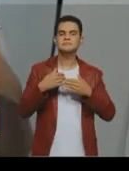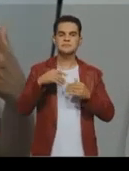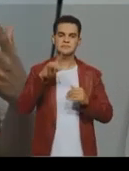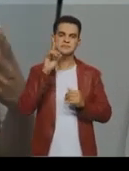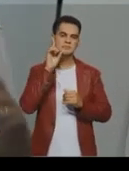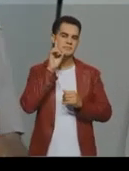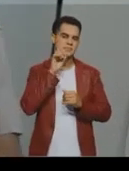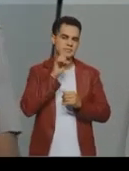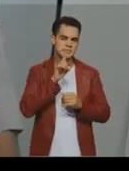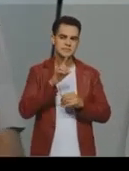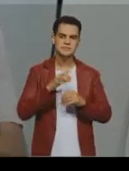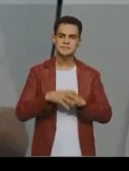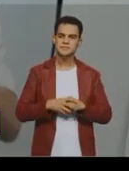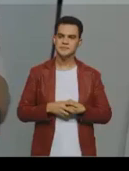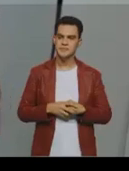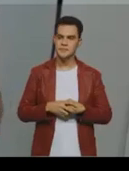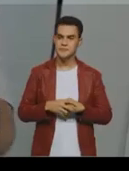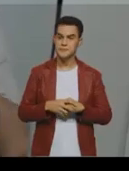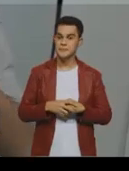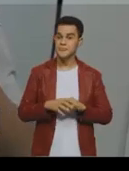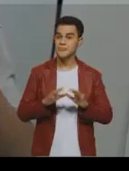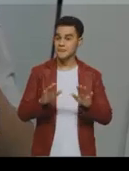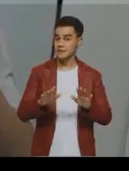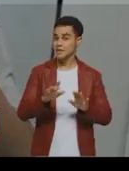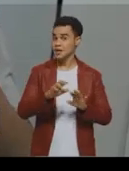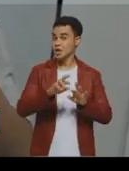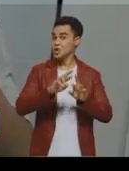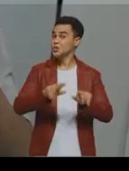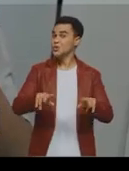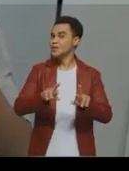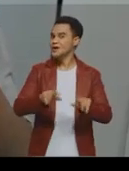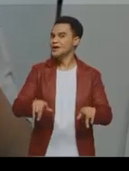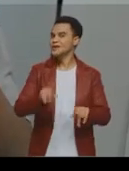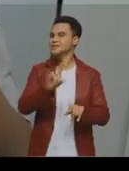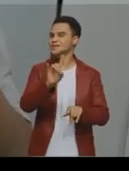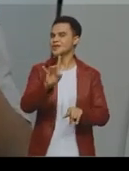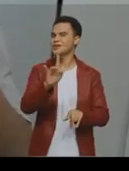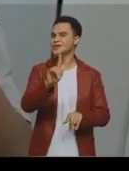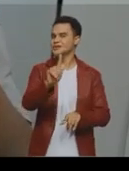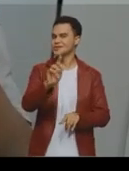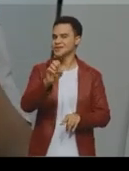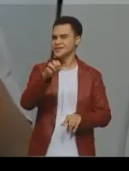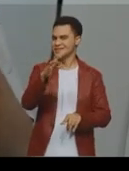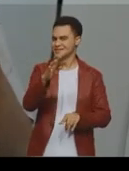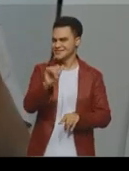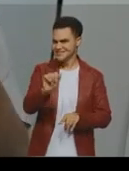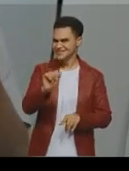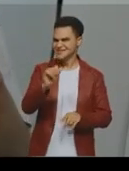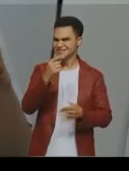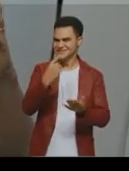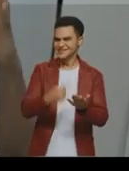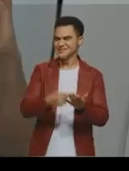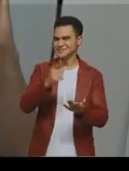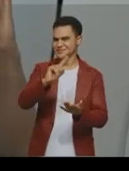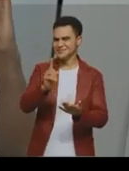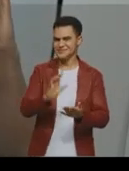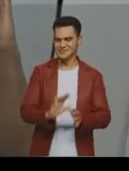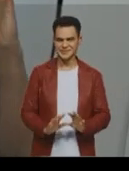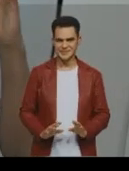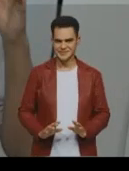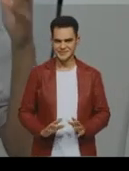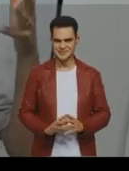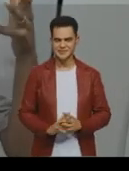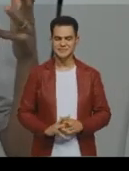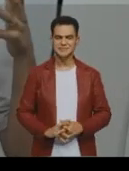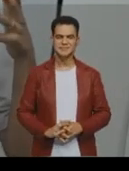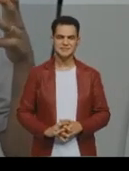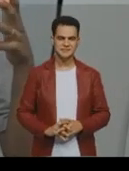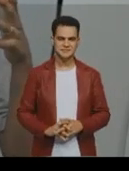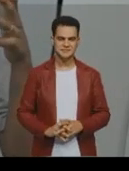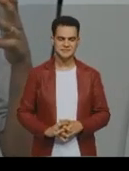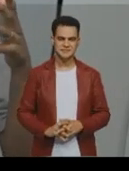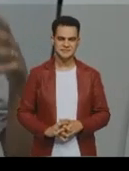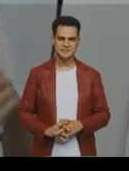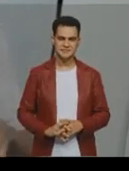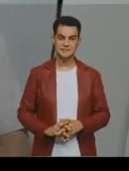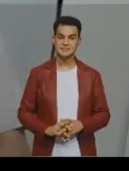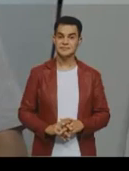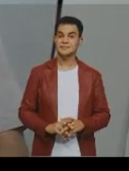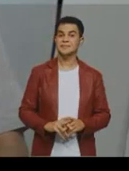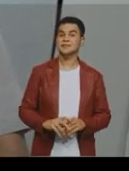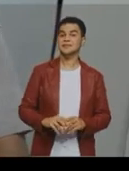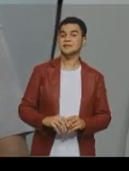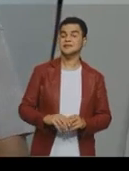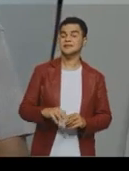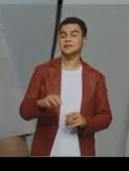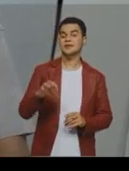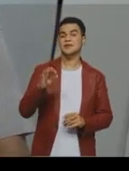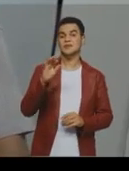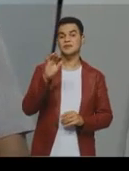mais escurinho ali, e aí não é só a genética que determinou isso. Então, o fenótipo, ele é os fatores genéticos, mais